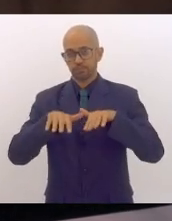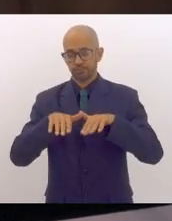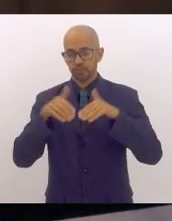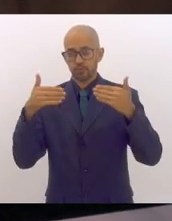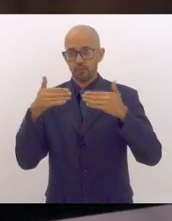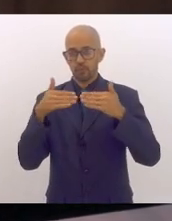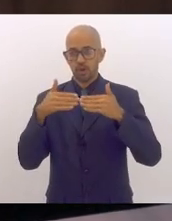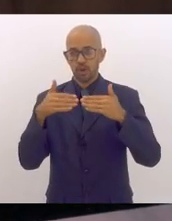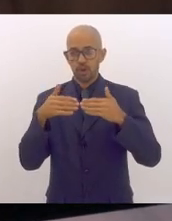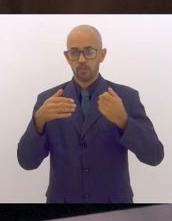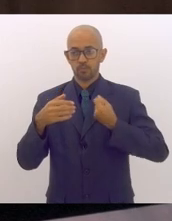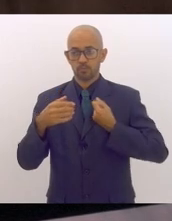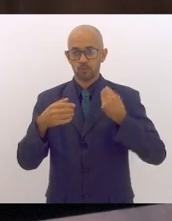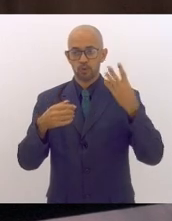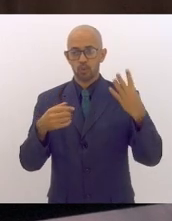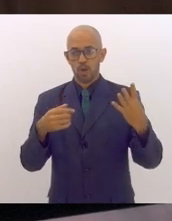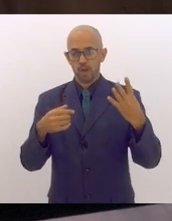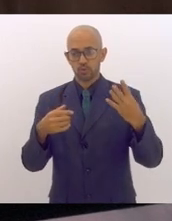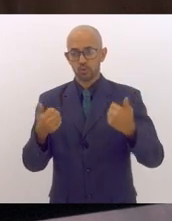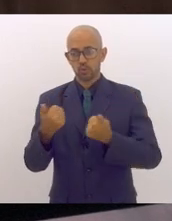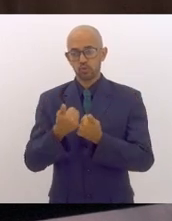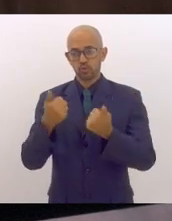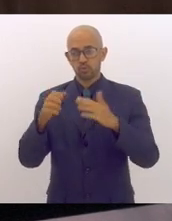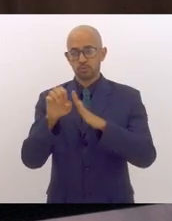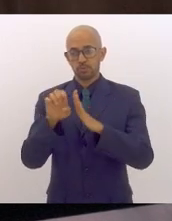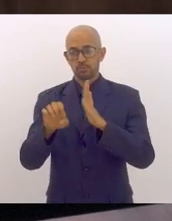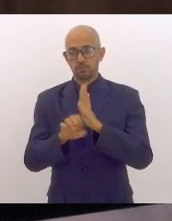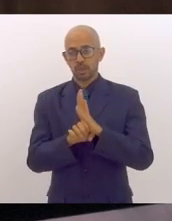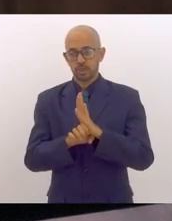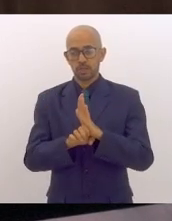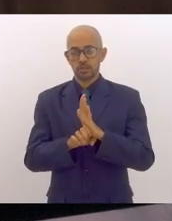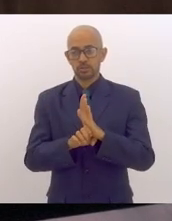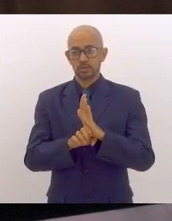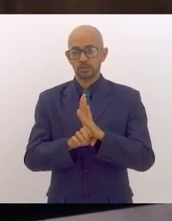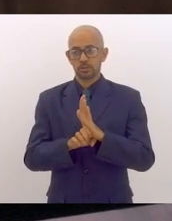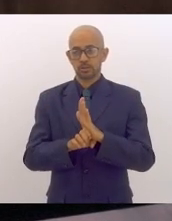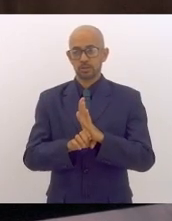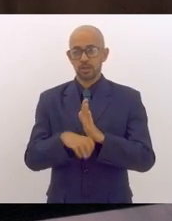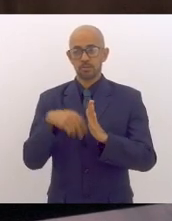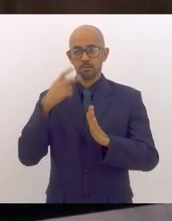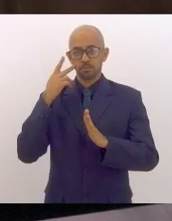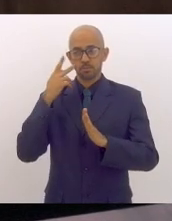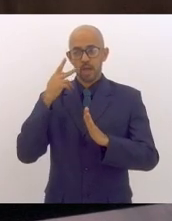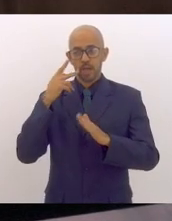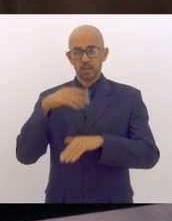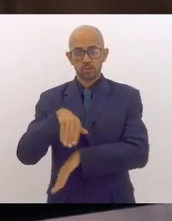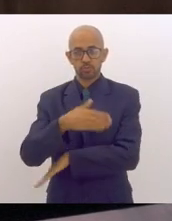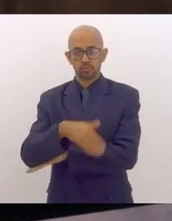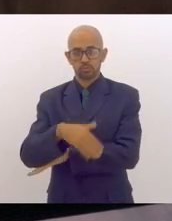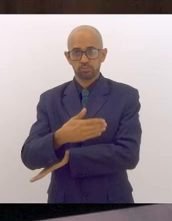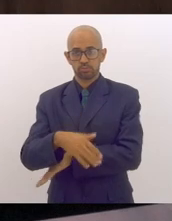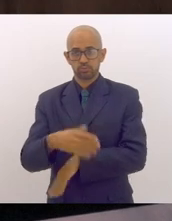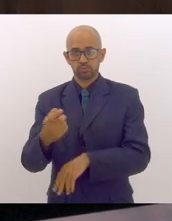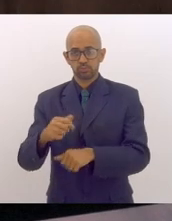à emenda número 4, com subemenda para que o residente jurídico seja